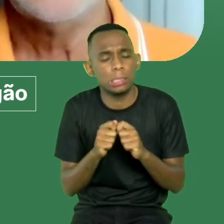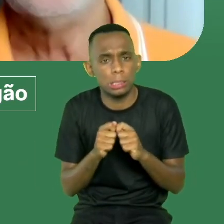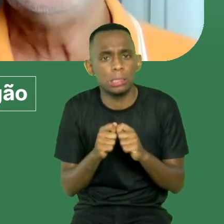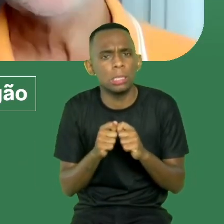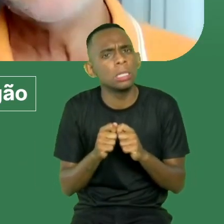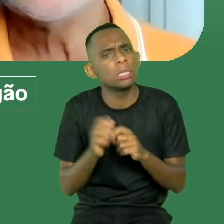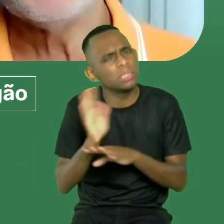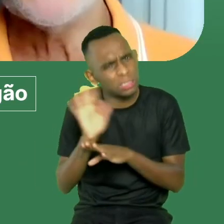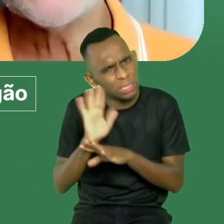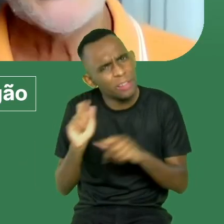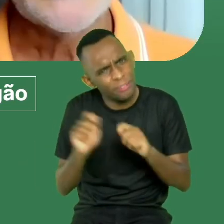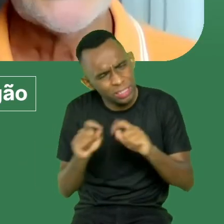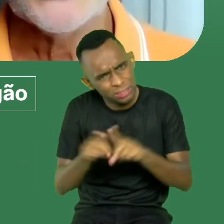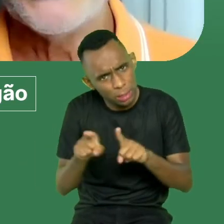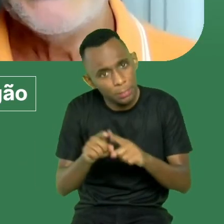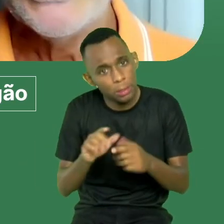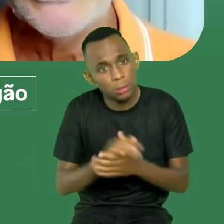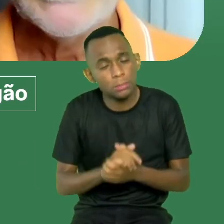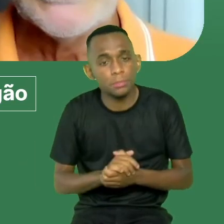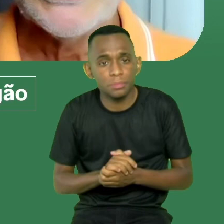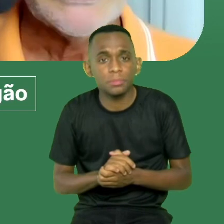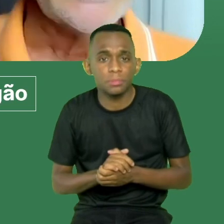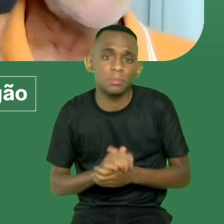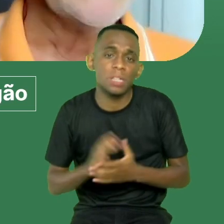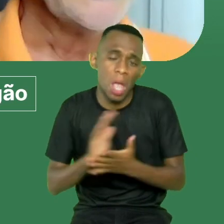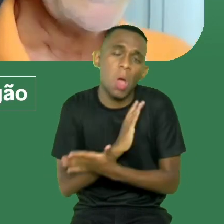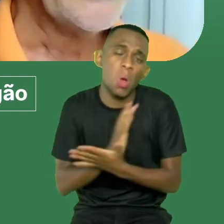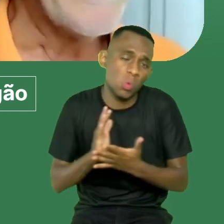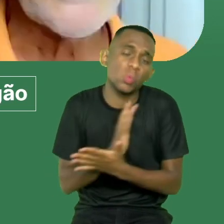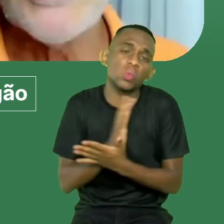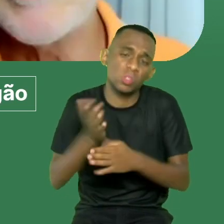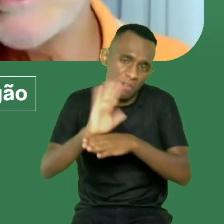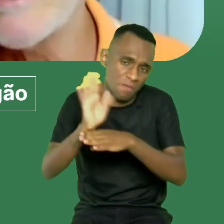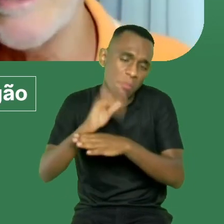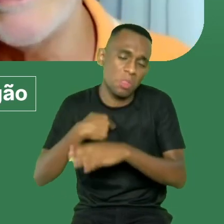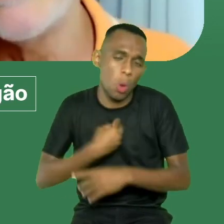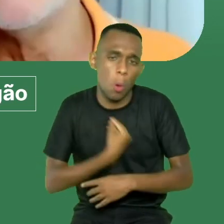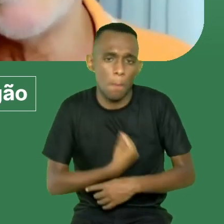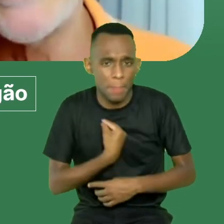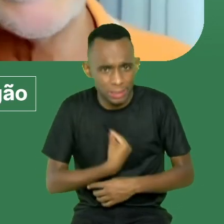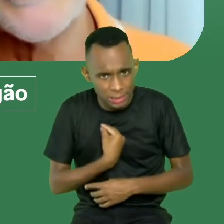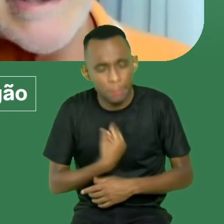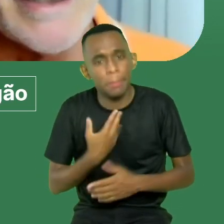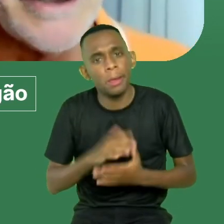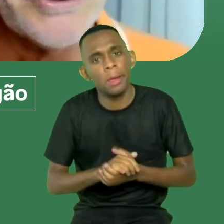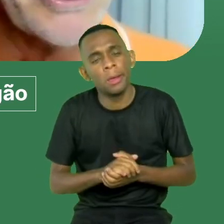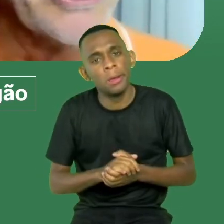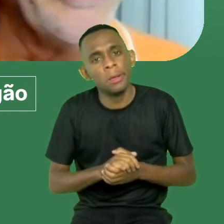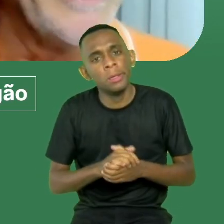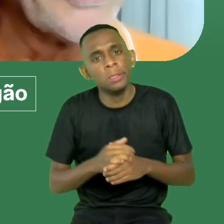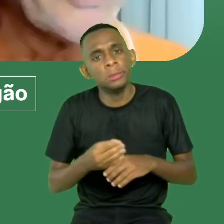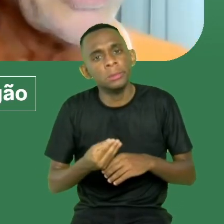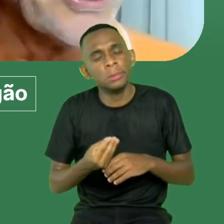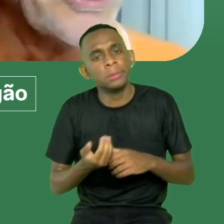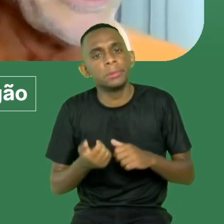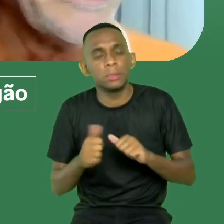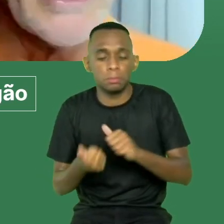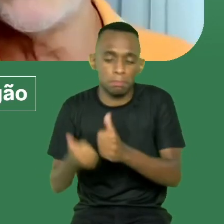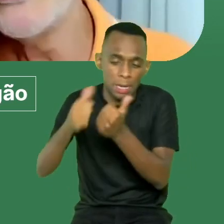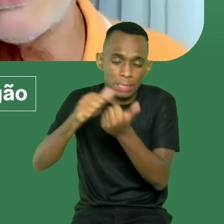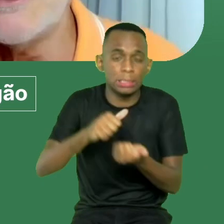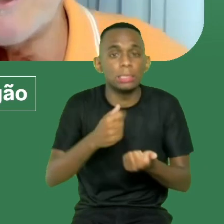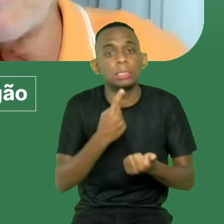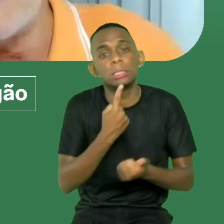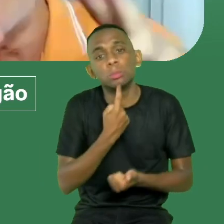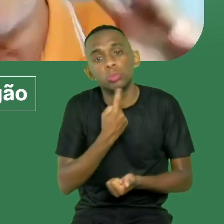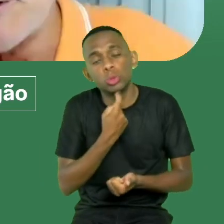cinema? Eu fiz umas pontinhas nos filmes, no Batismo de, Batismo batismo de de Sangue sangue. do Elvésio Raton, que